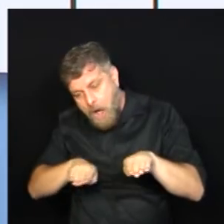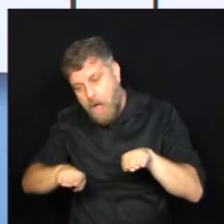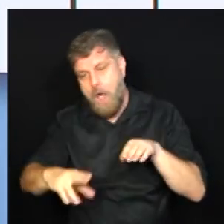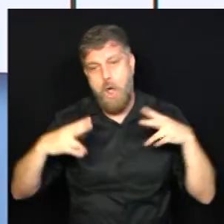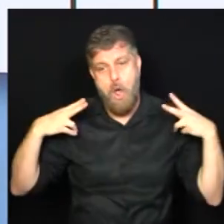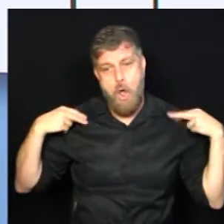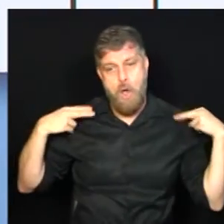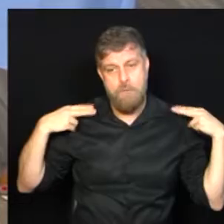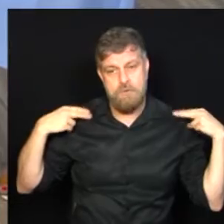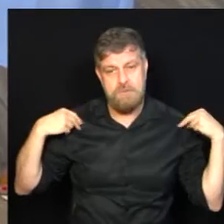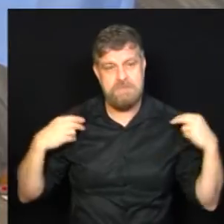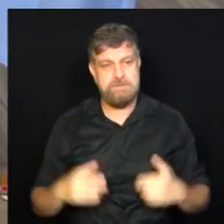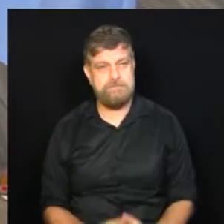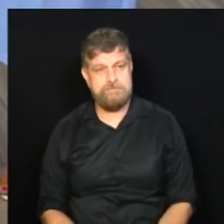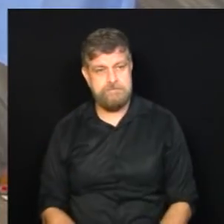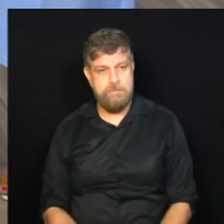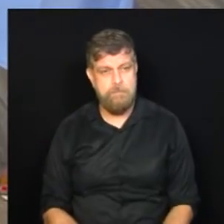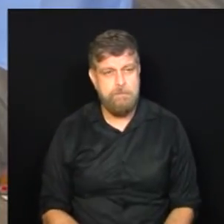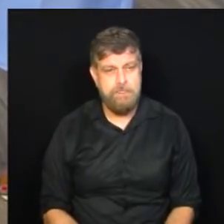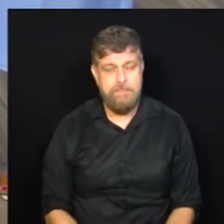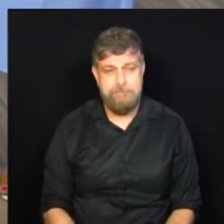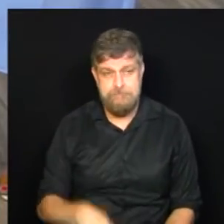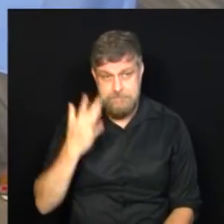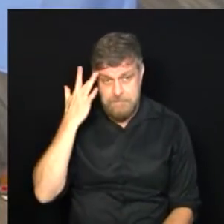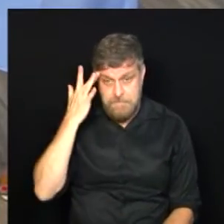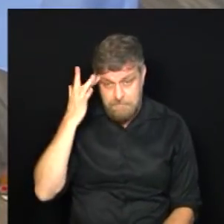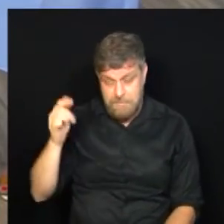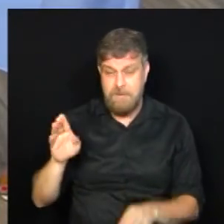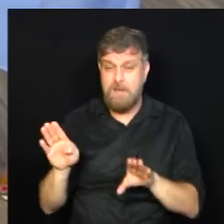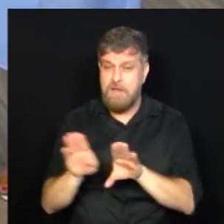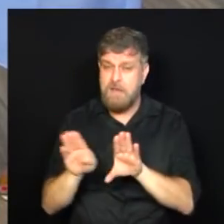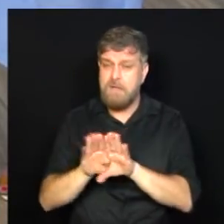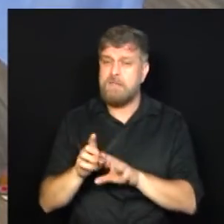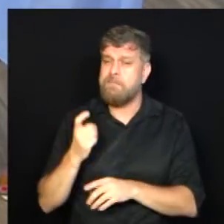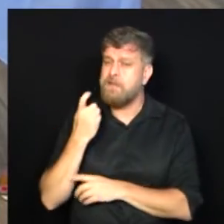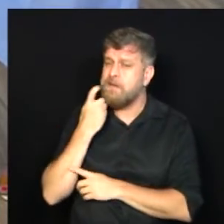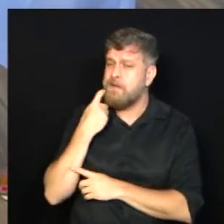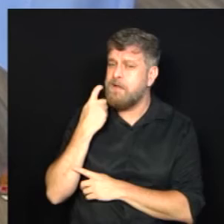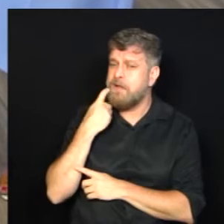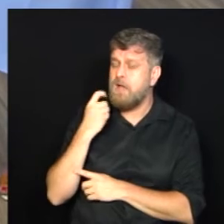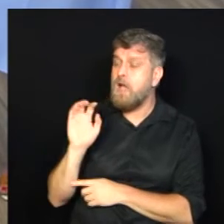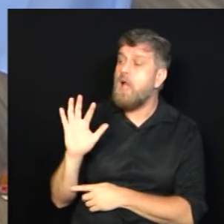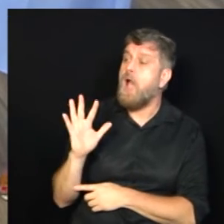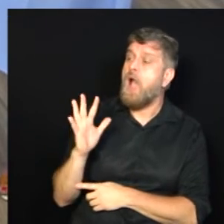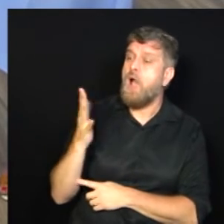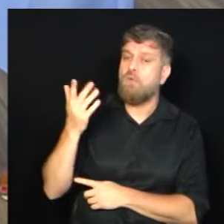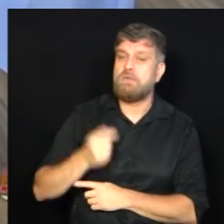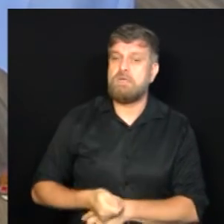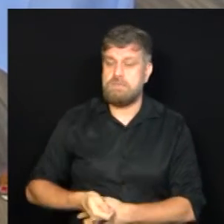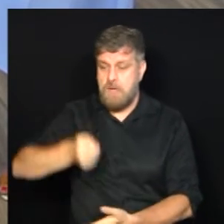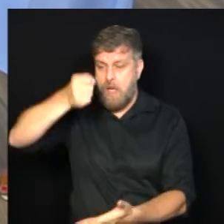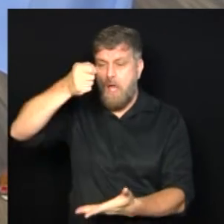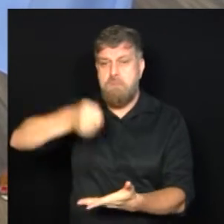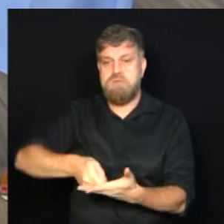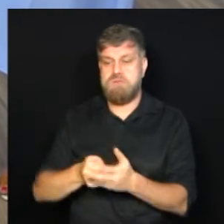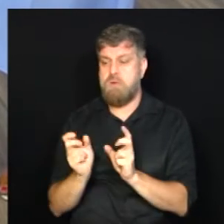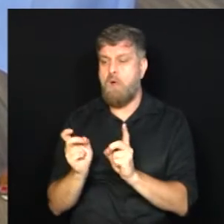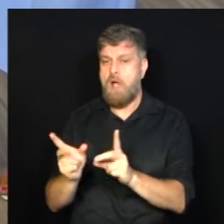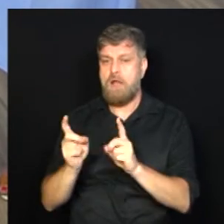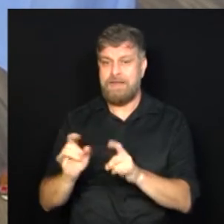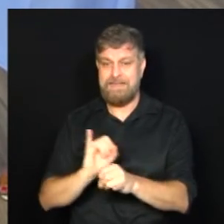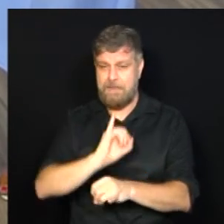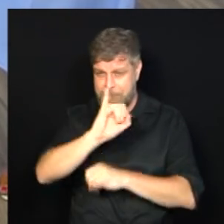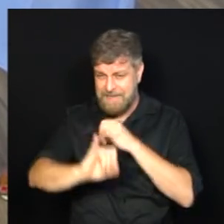nesse fluxo. Agora, Mirna Abreu, amanhã e também na sexta-feira vai acontecer um leilão virtual aqui na cidade